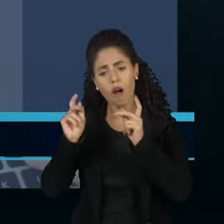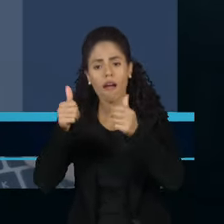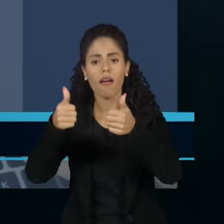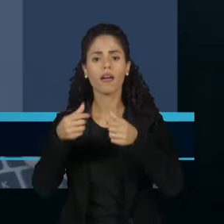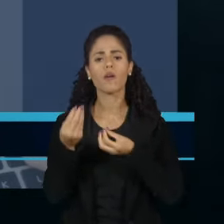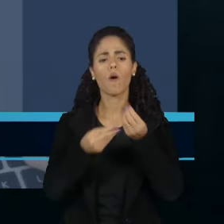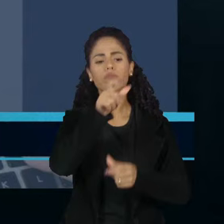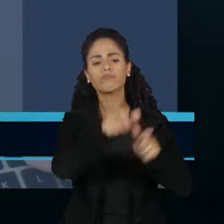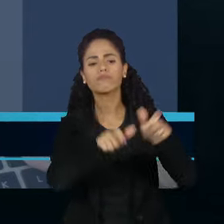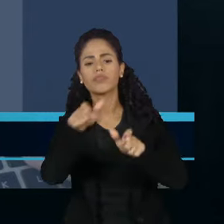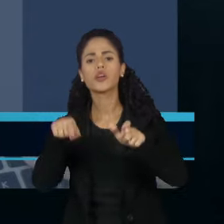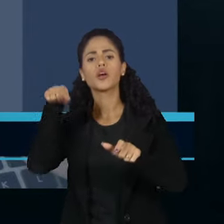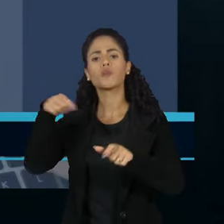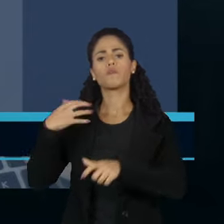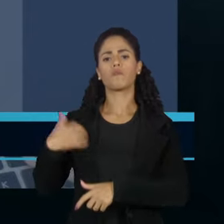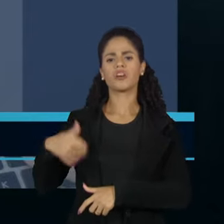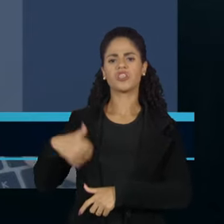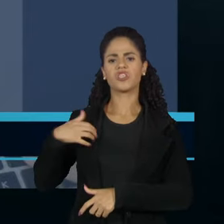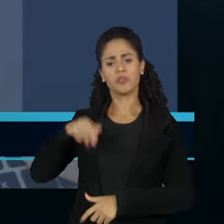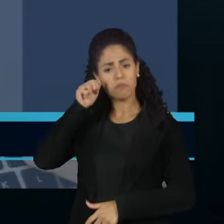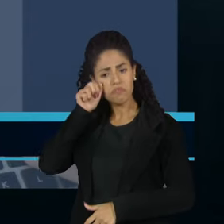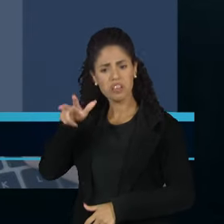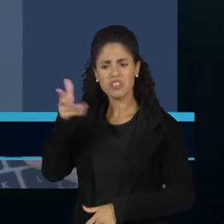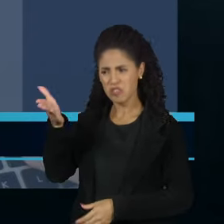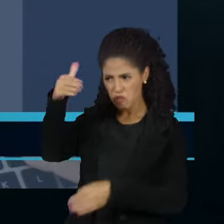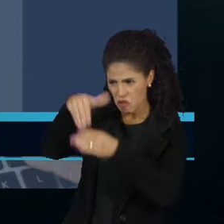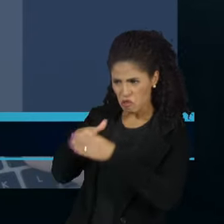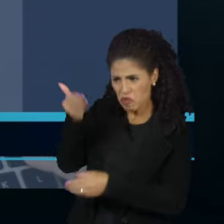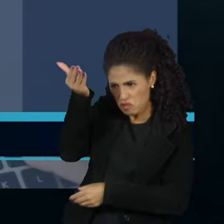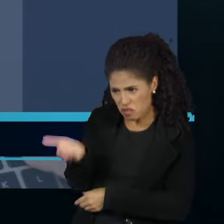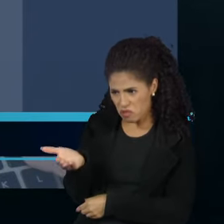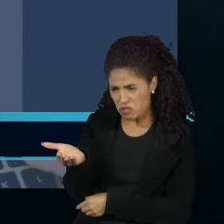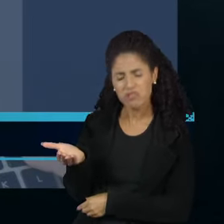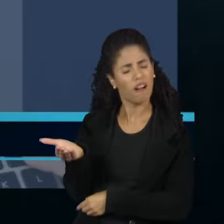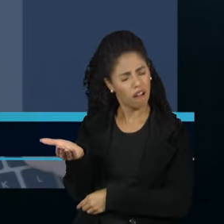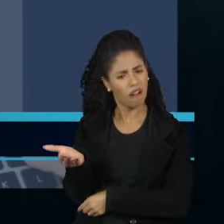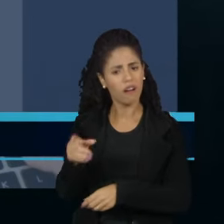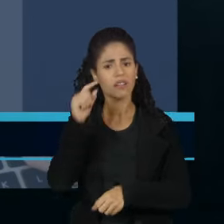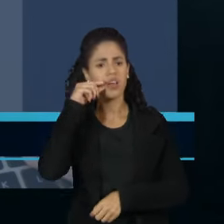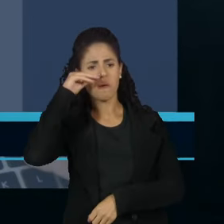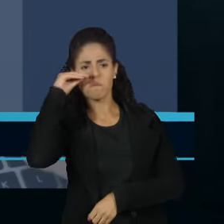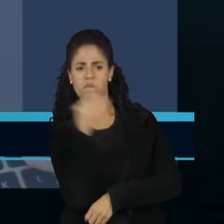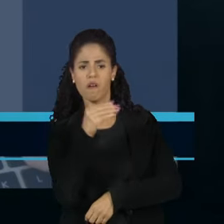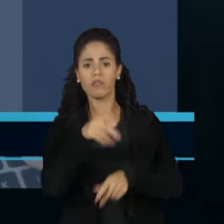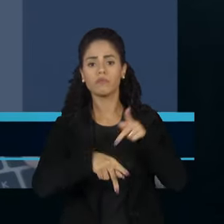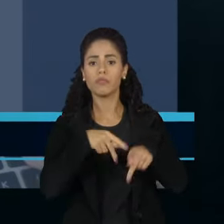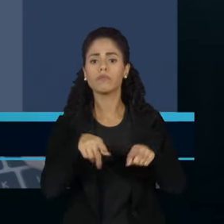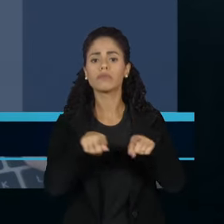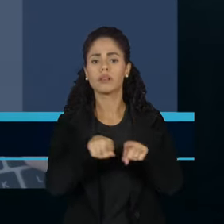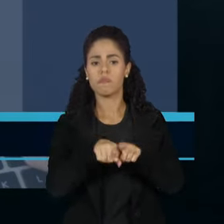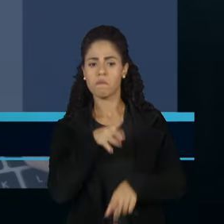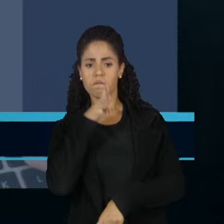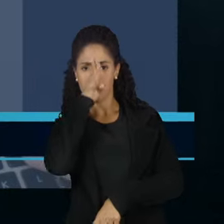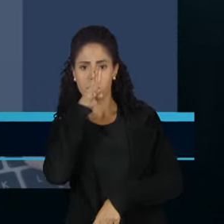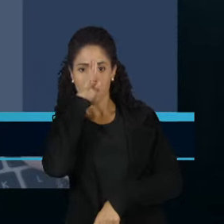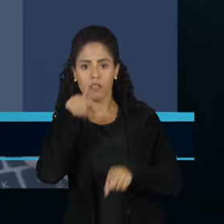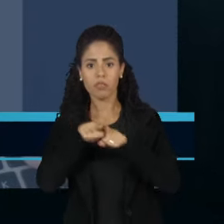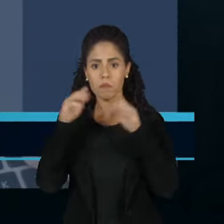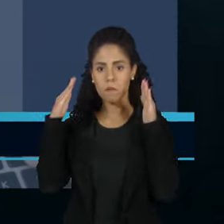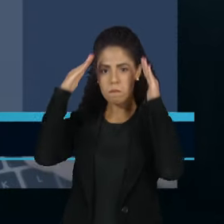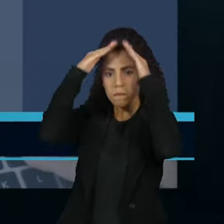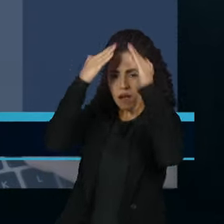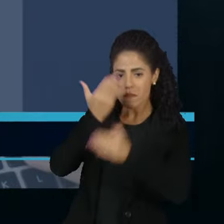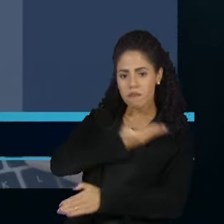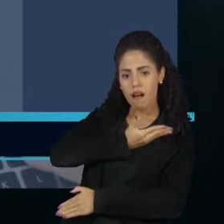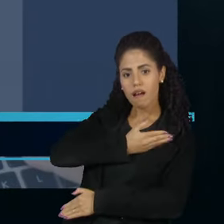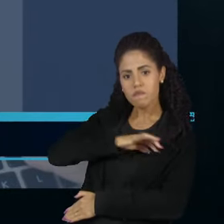como o povo argentino, sendo tão inteligente, votou em alguém que despreza o povo e se atreveu a acusar o Papa Francisco de